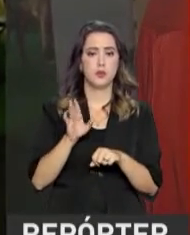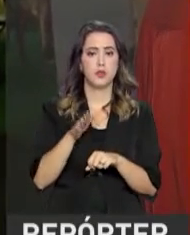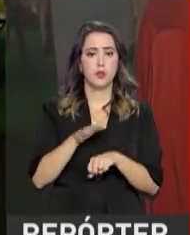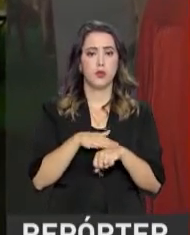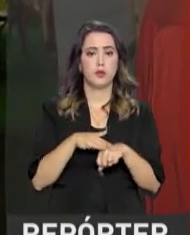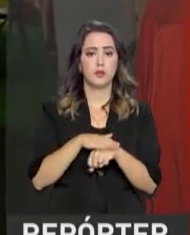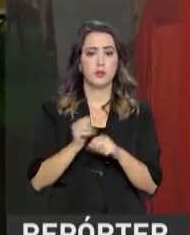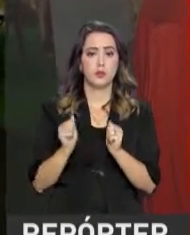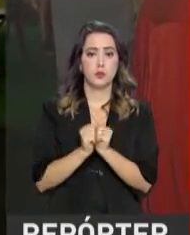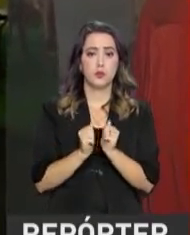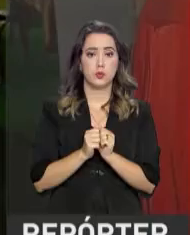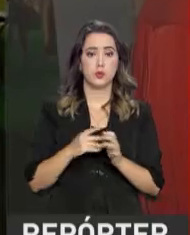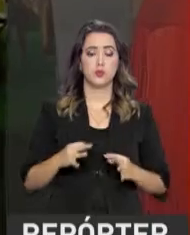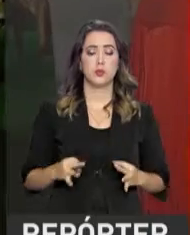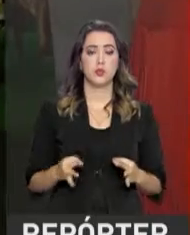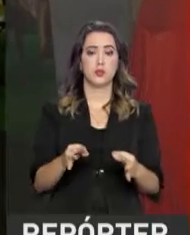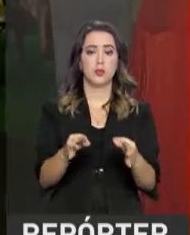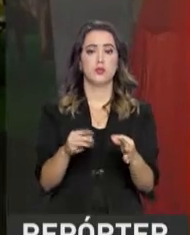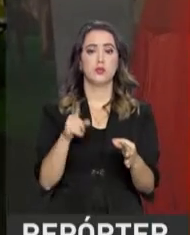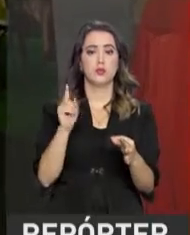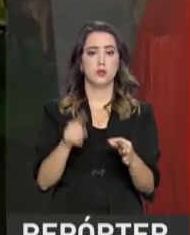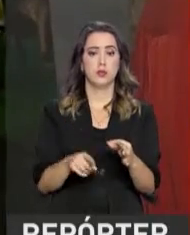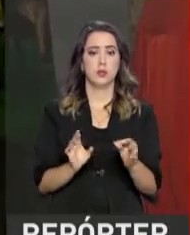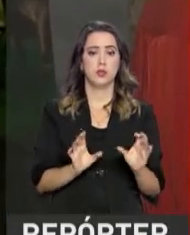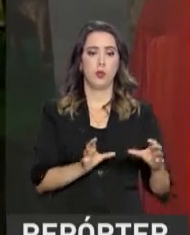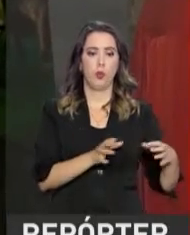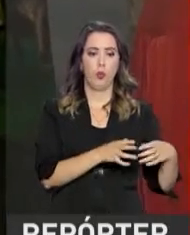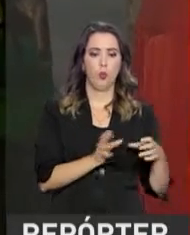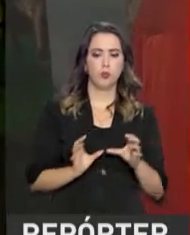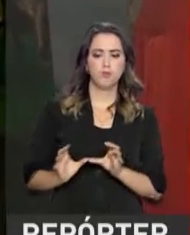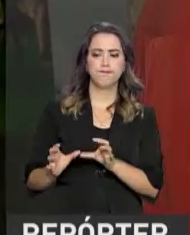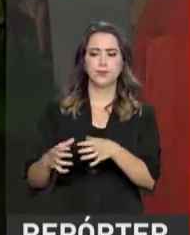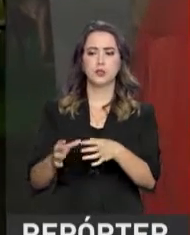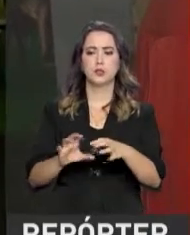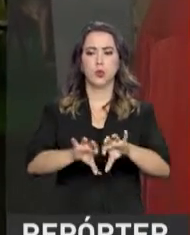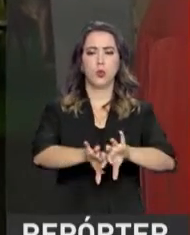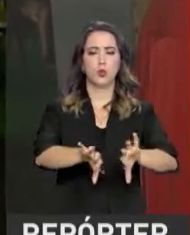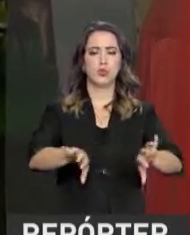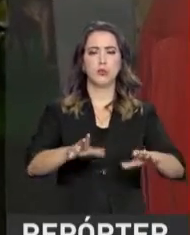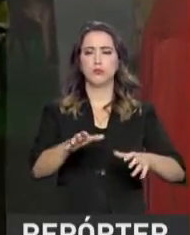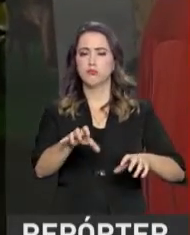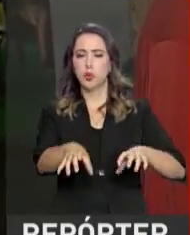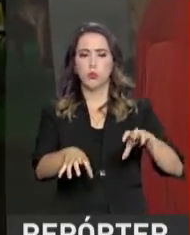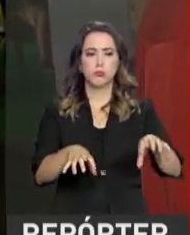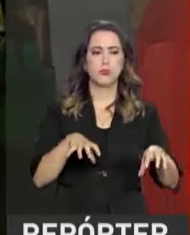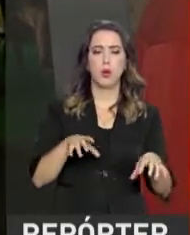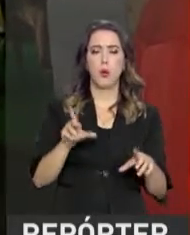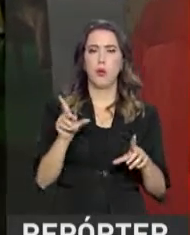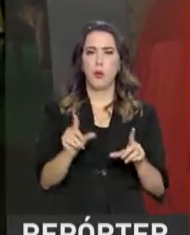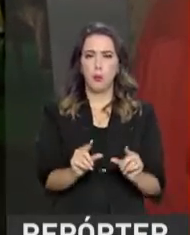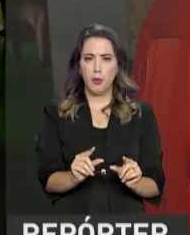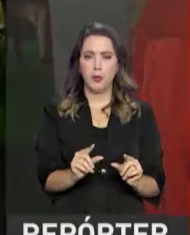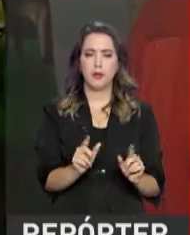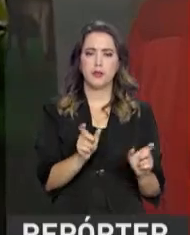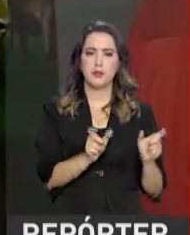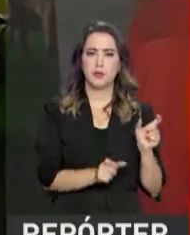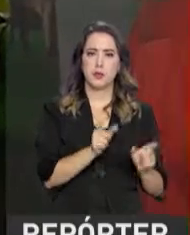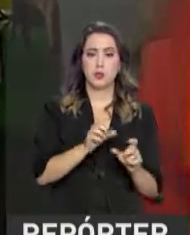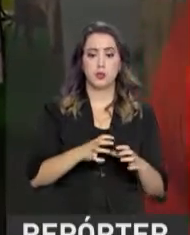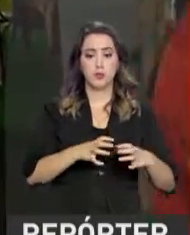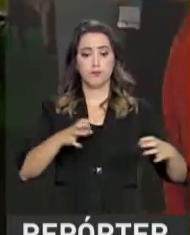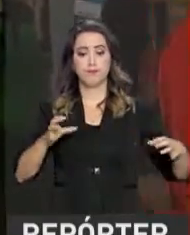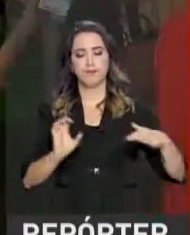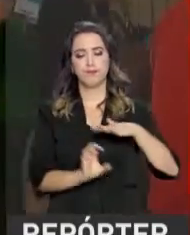conosco, porque a tecnologia de dessalinização ela é modular. Ela tanto serve para grandes usinas como para pequenas comunidades. Tá certo. Muito obrigada